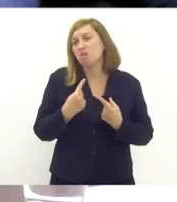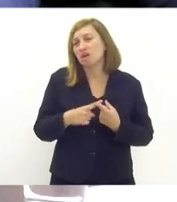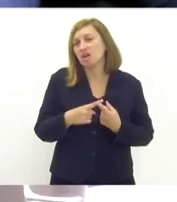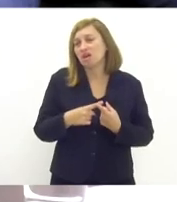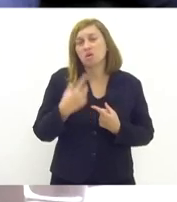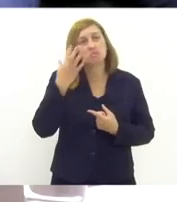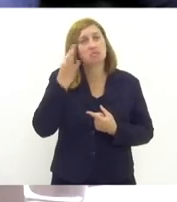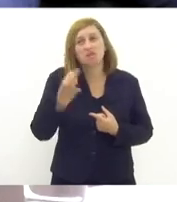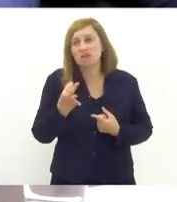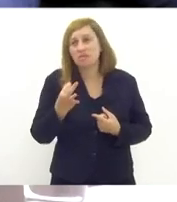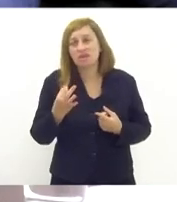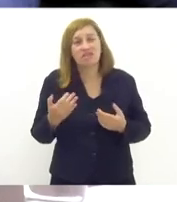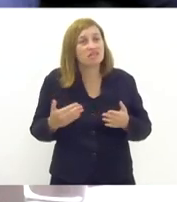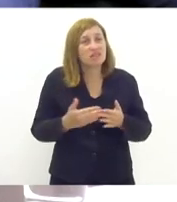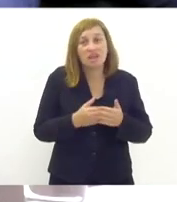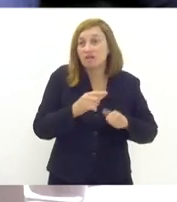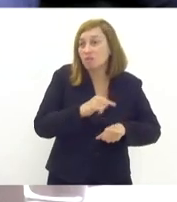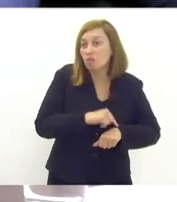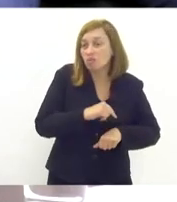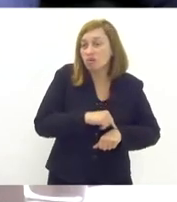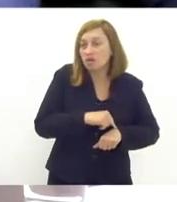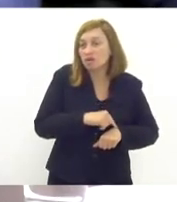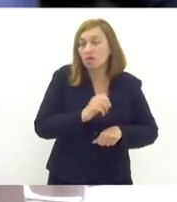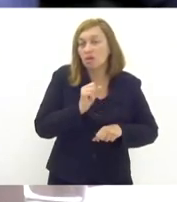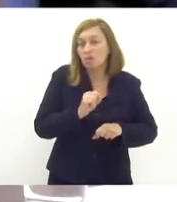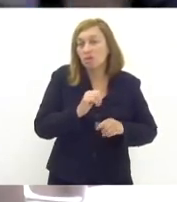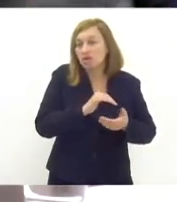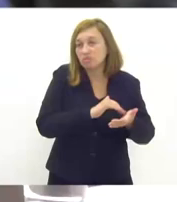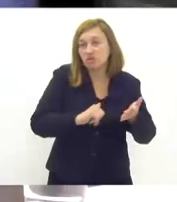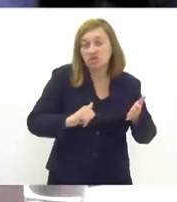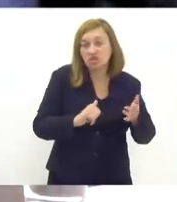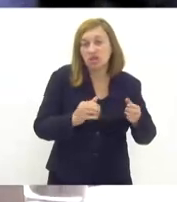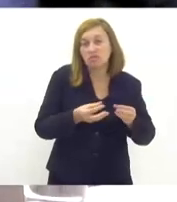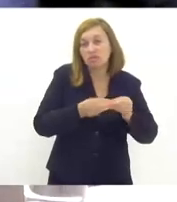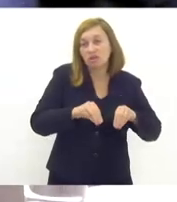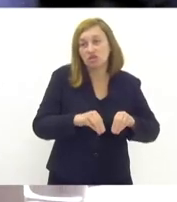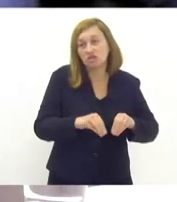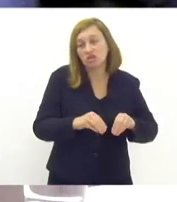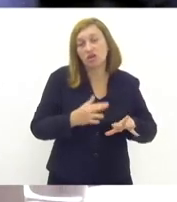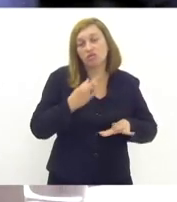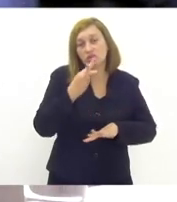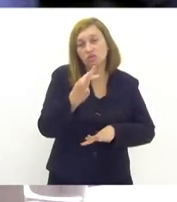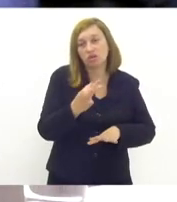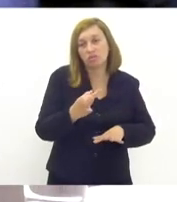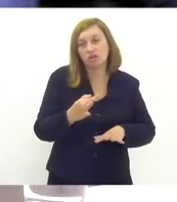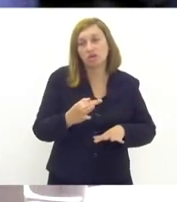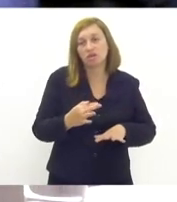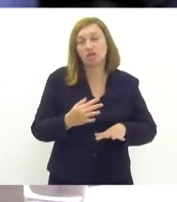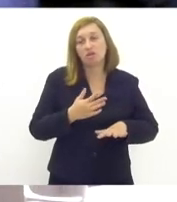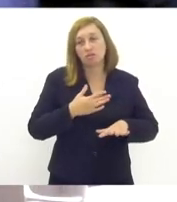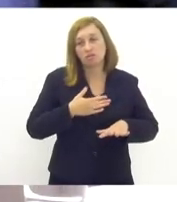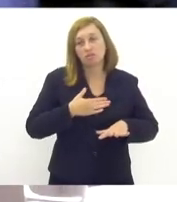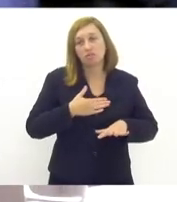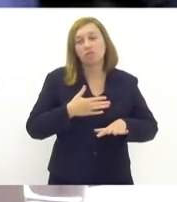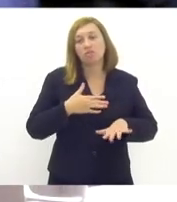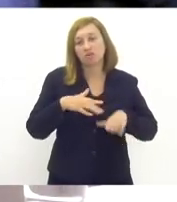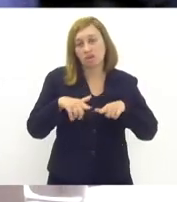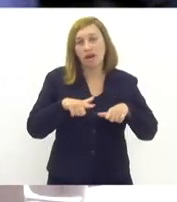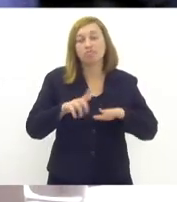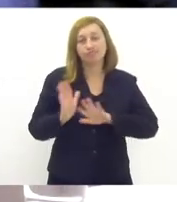eu não sabia, não sei até que ponto eles podem recorrer e isso lá na frente me causar mais um problema e ser mais um dilema na minha